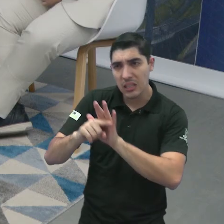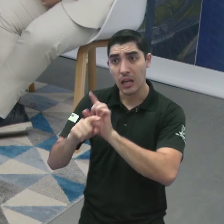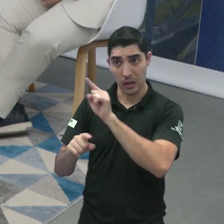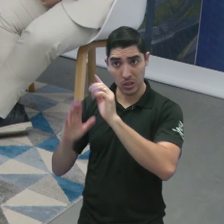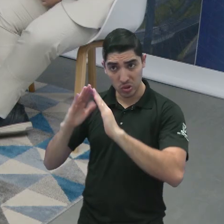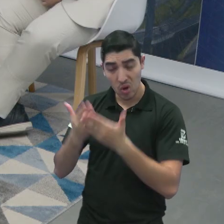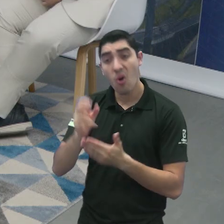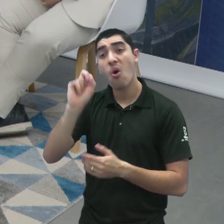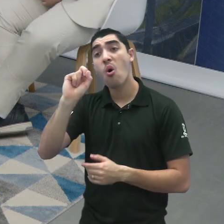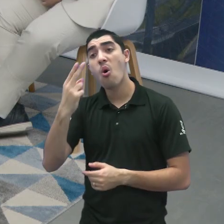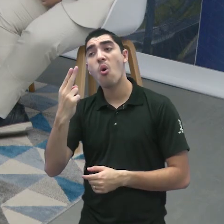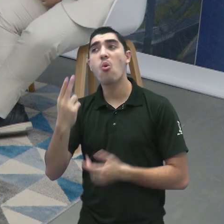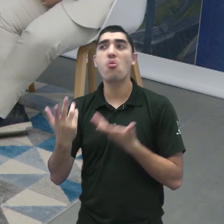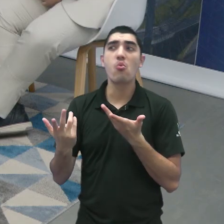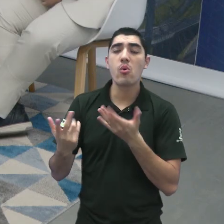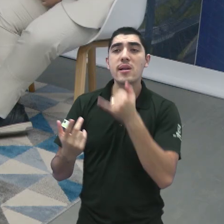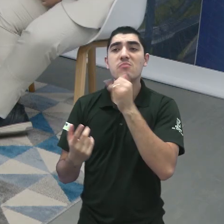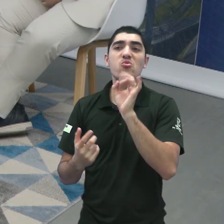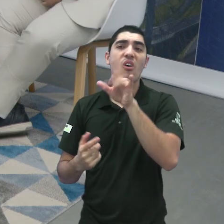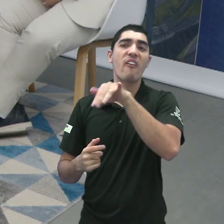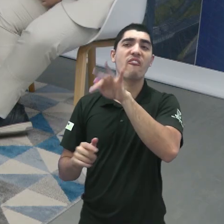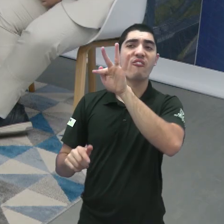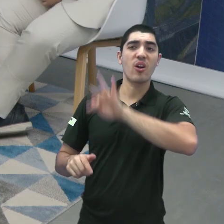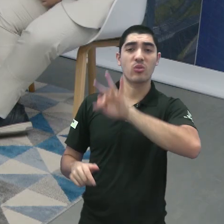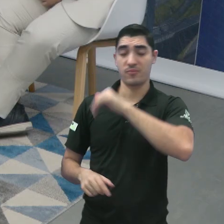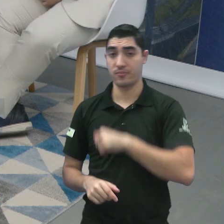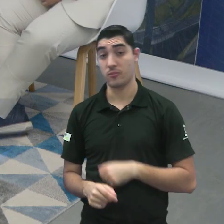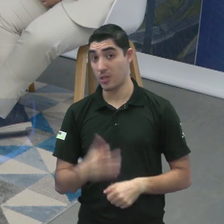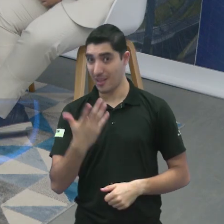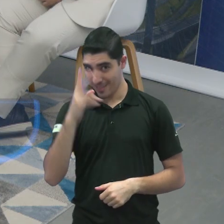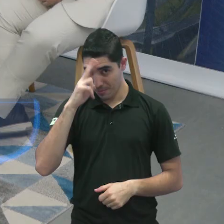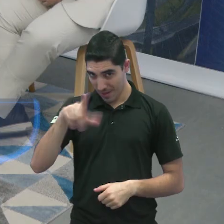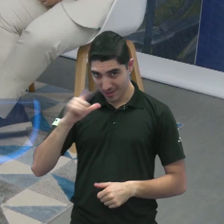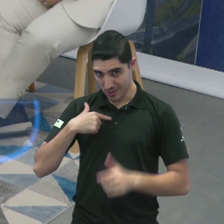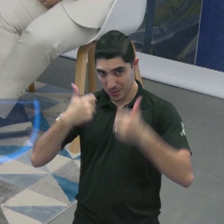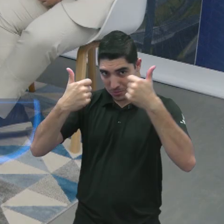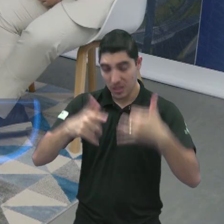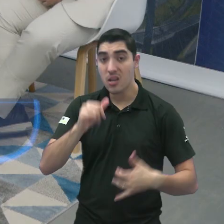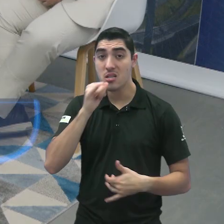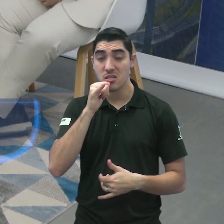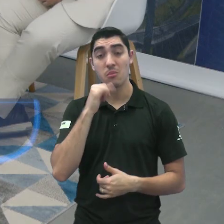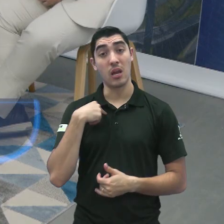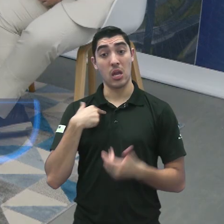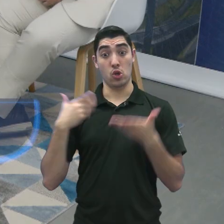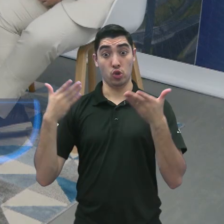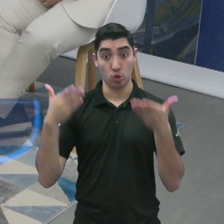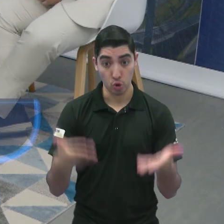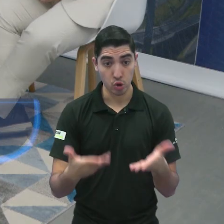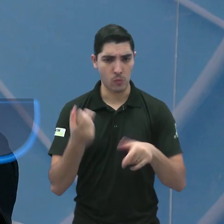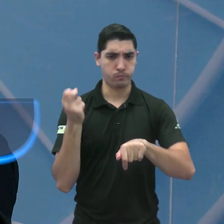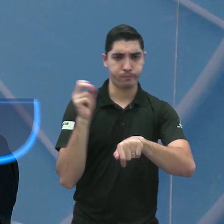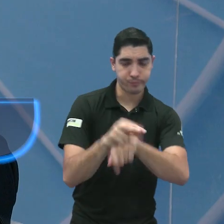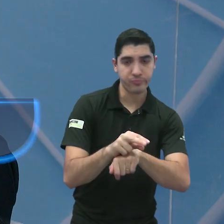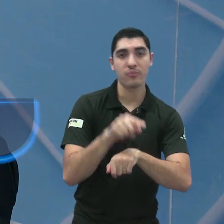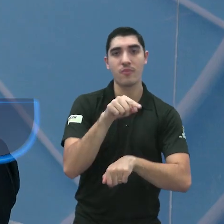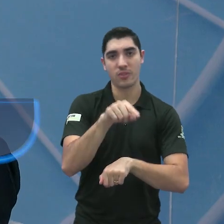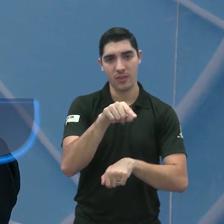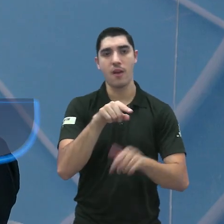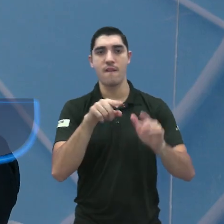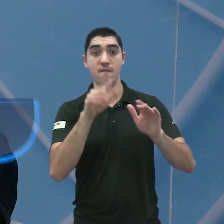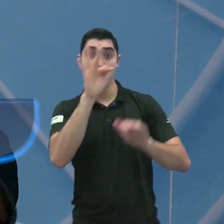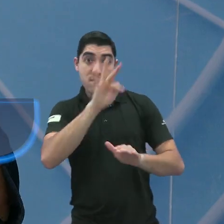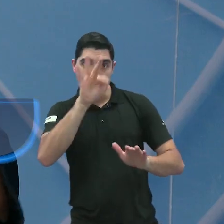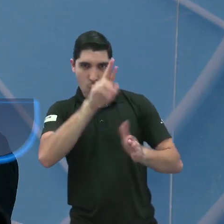eu vim falando para você, né, apenas quando eu cheguei na universidade que eu encontrei, né, pude conhecer a doutora Jaqueline